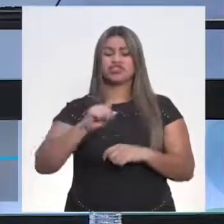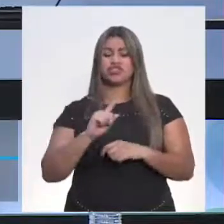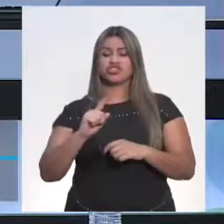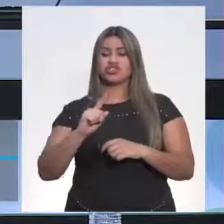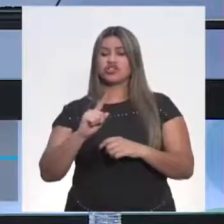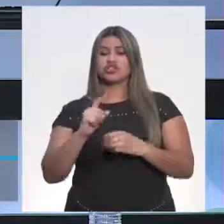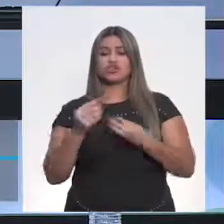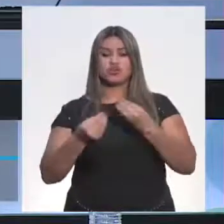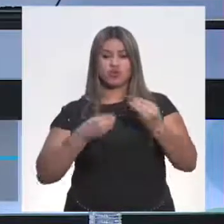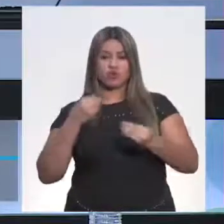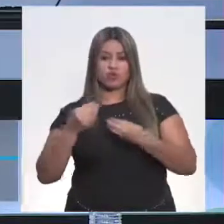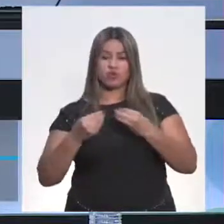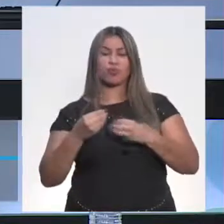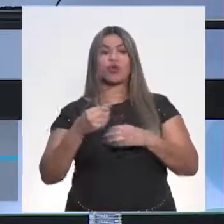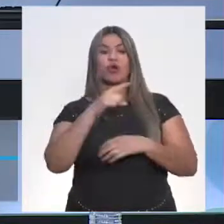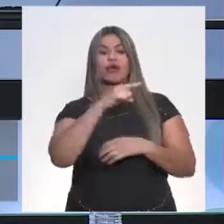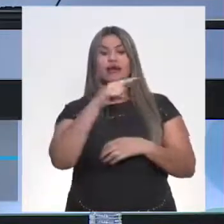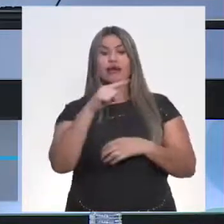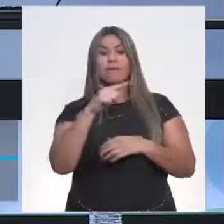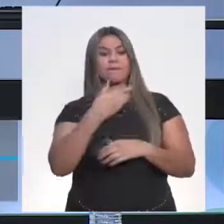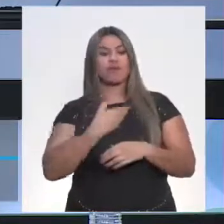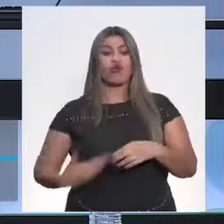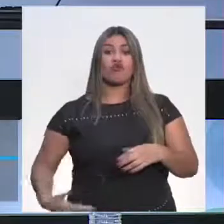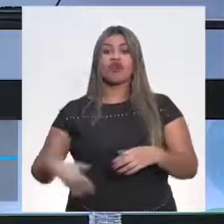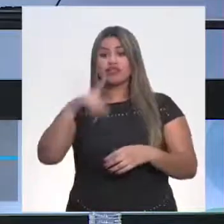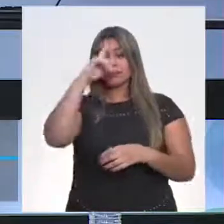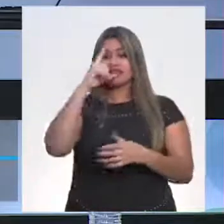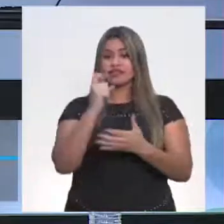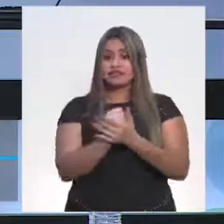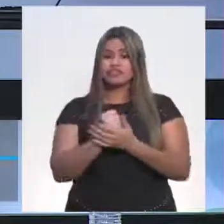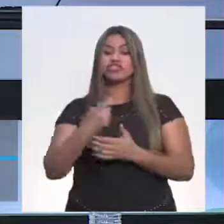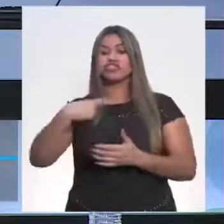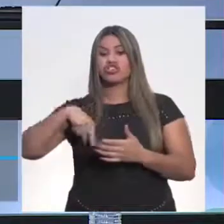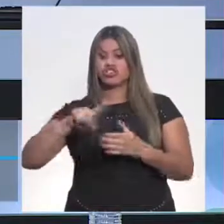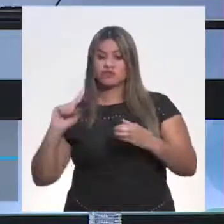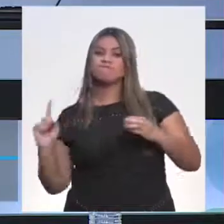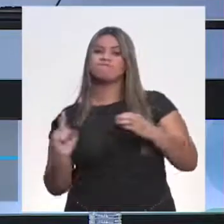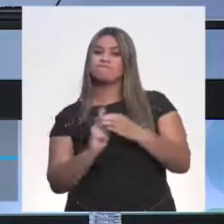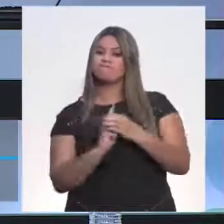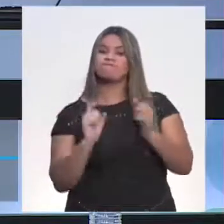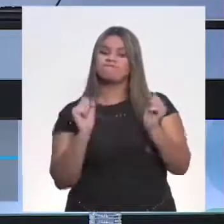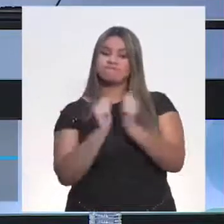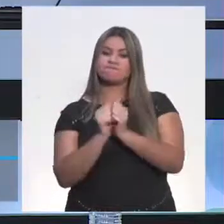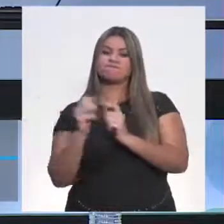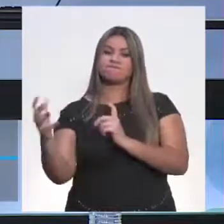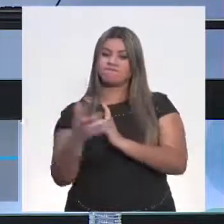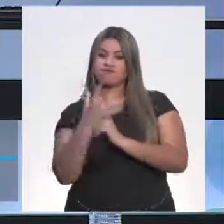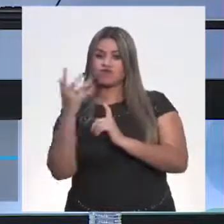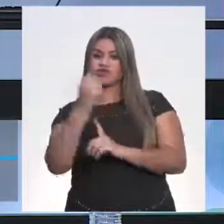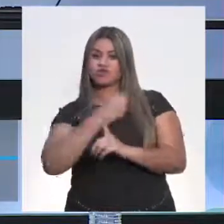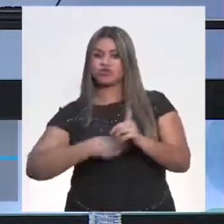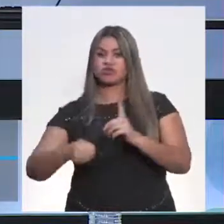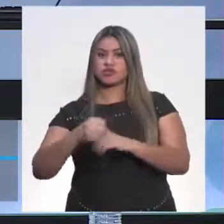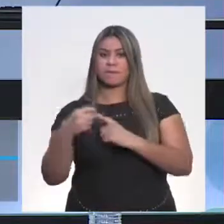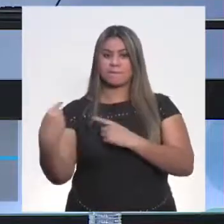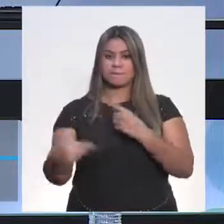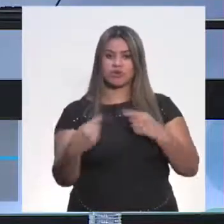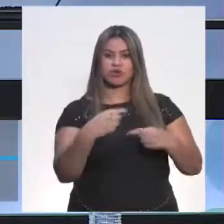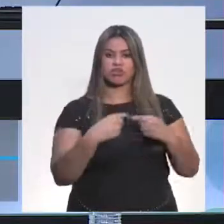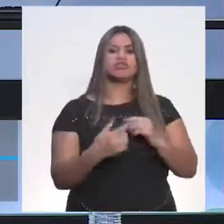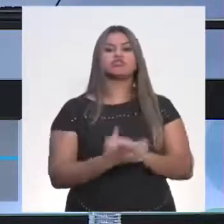decisões que irão influenciar a nossa vida dentro dessa sociedade política que vivemos para nós